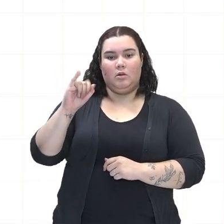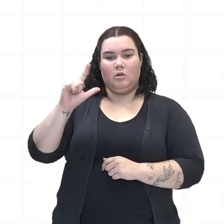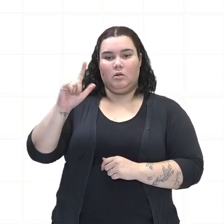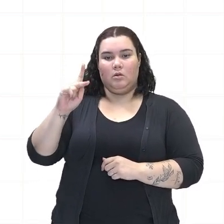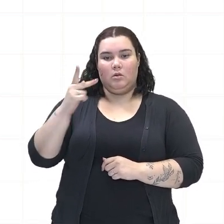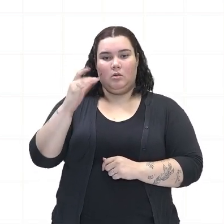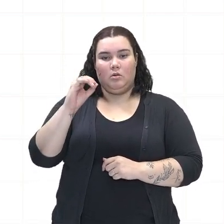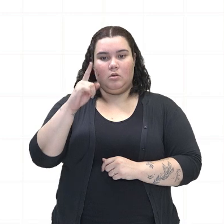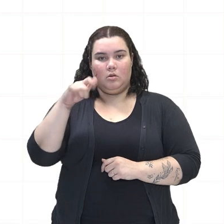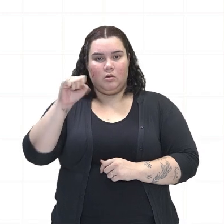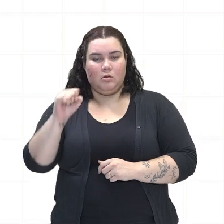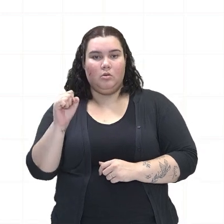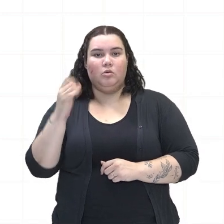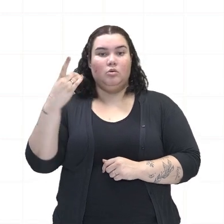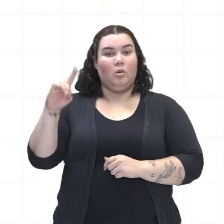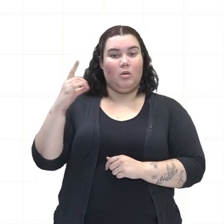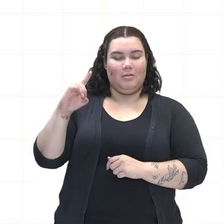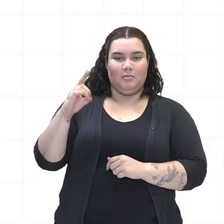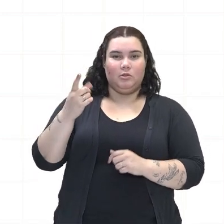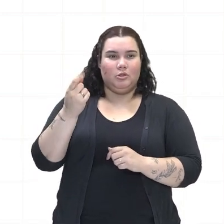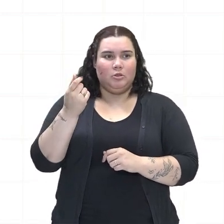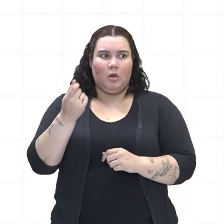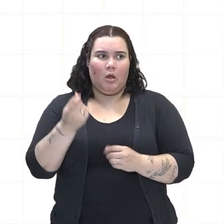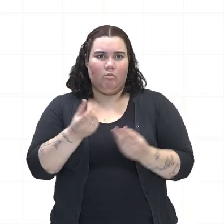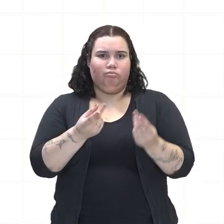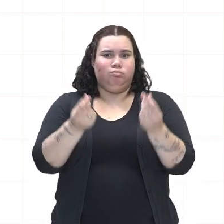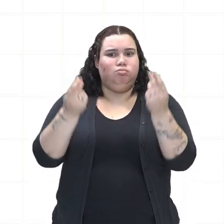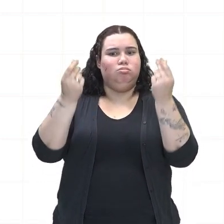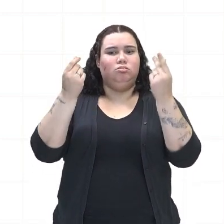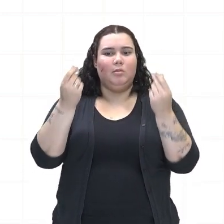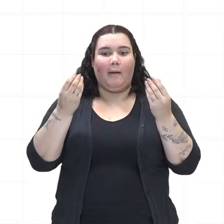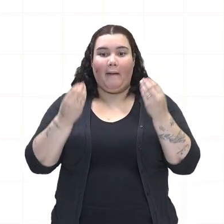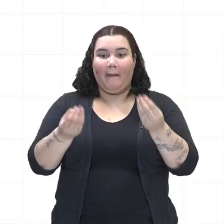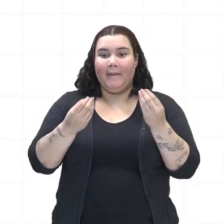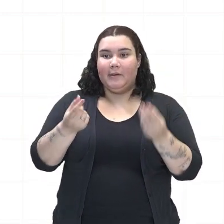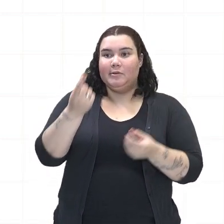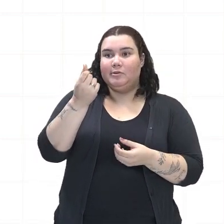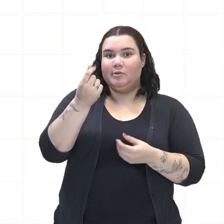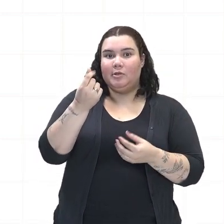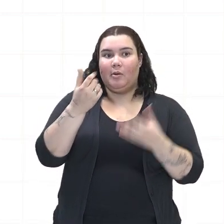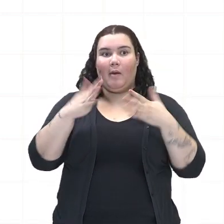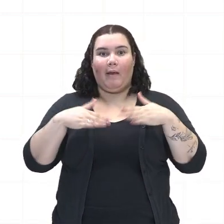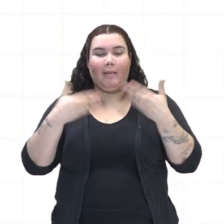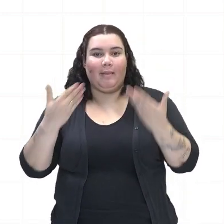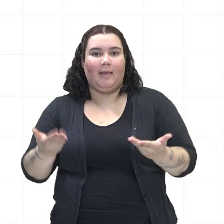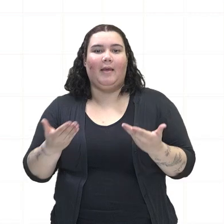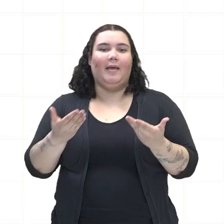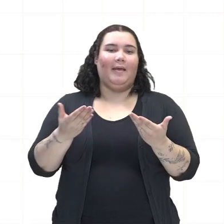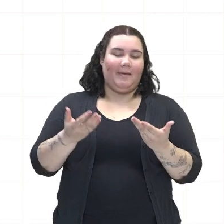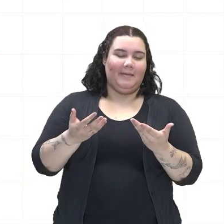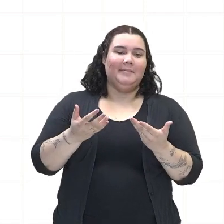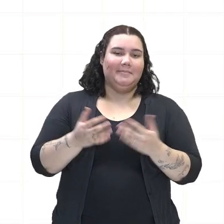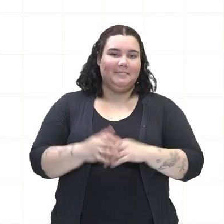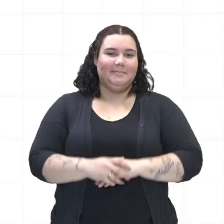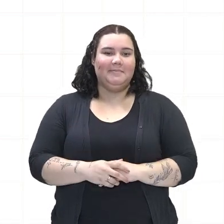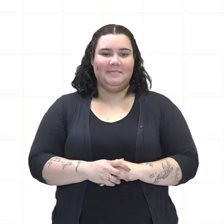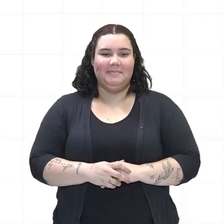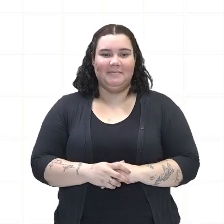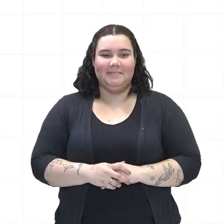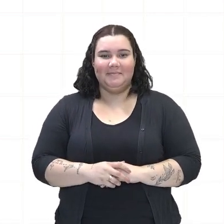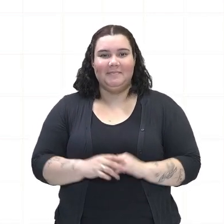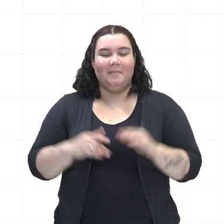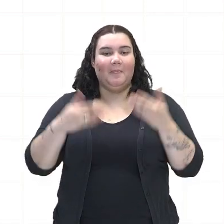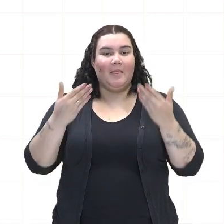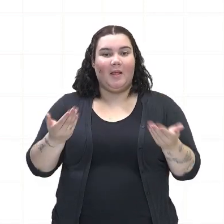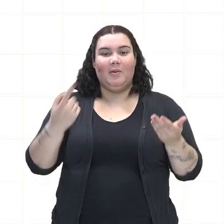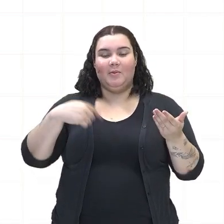É muito dinheiro. Cadê esse dinheiro? Cadê a minha parte, meu Deus do céu? Quando a gente fala, pessoal,